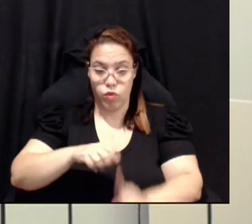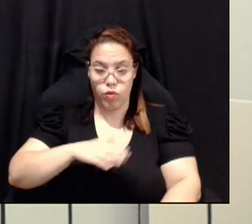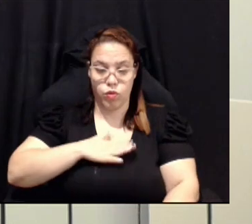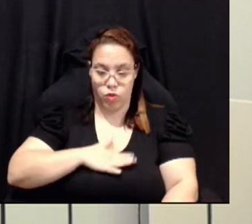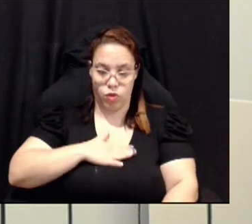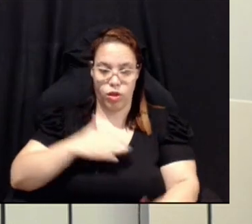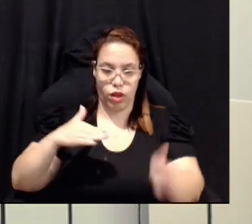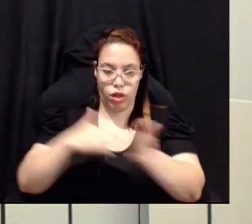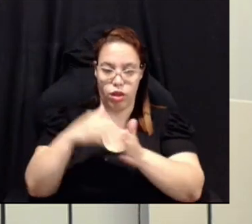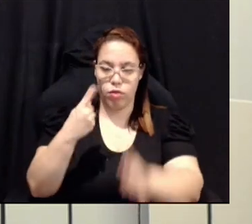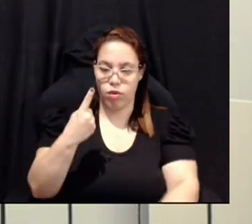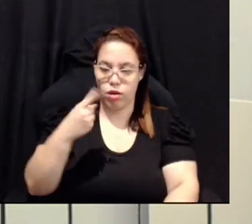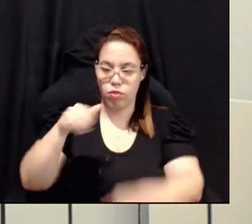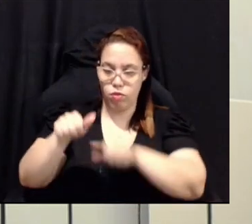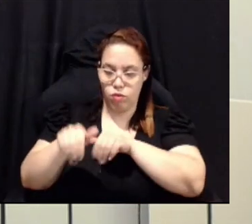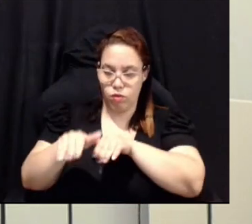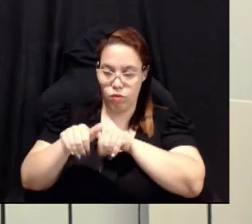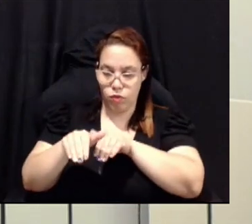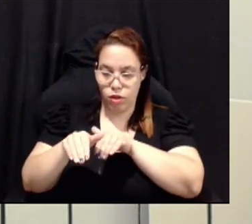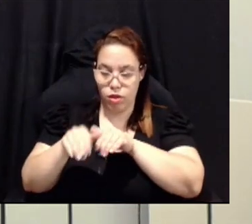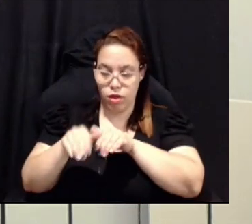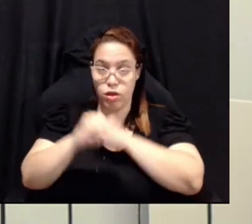pela internet. Você vai lá no